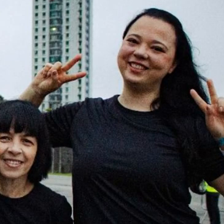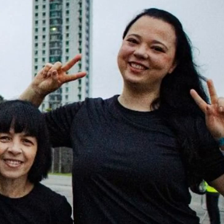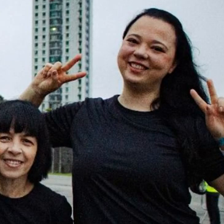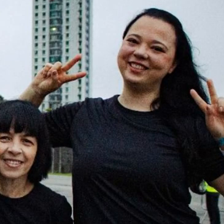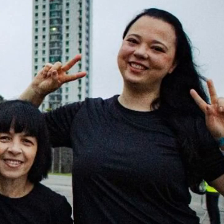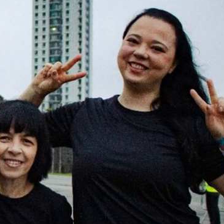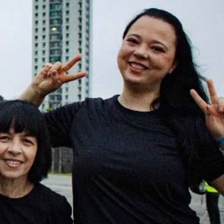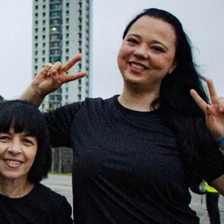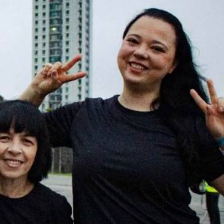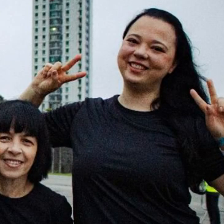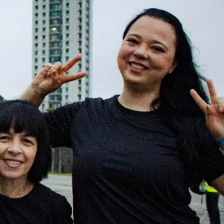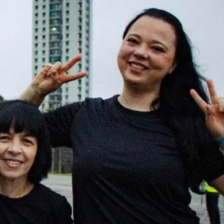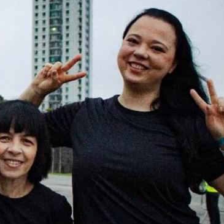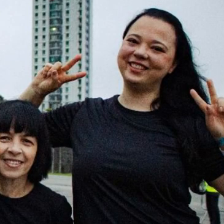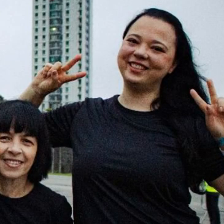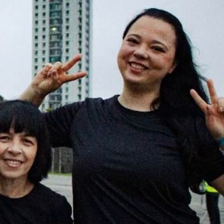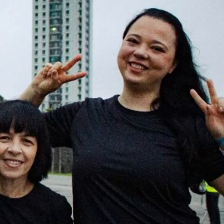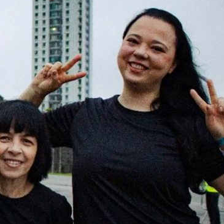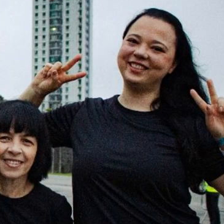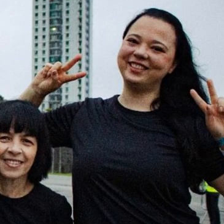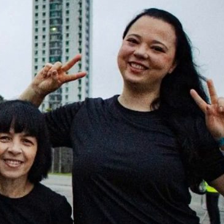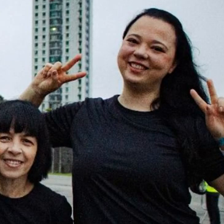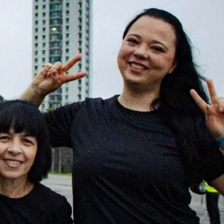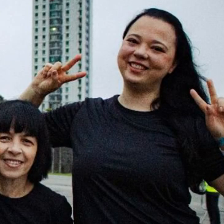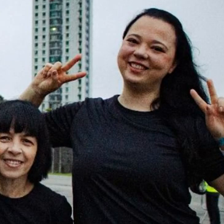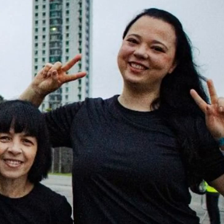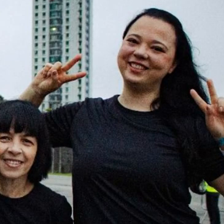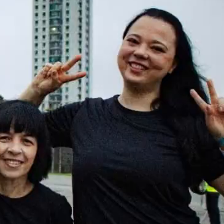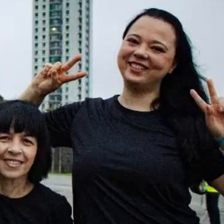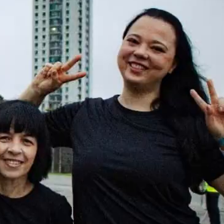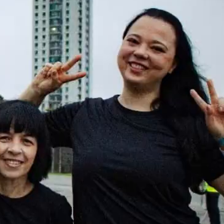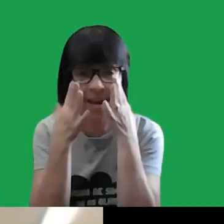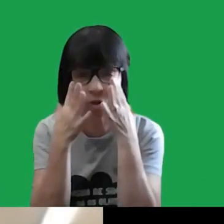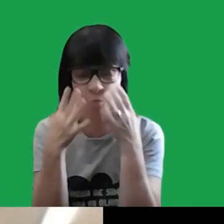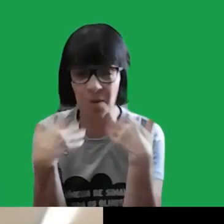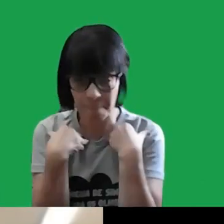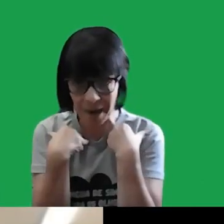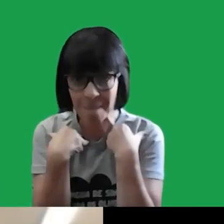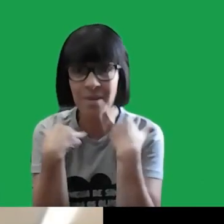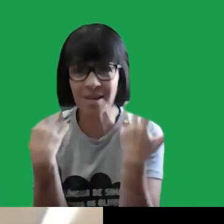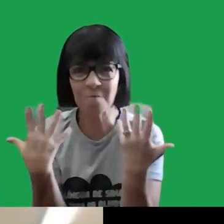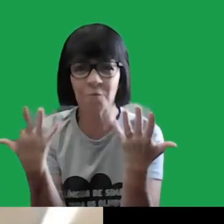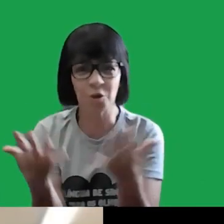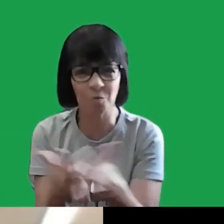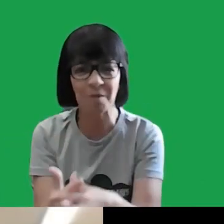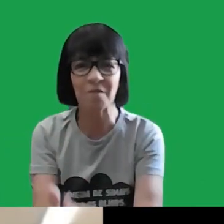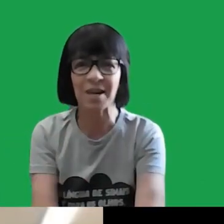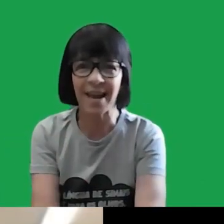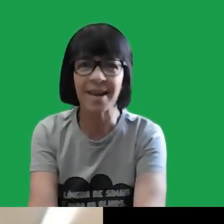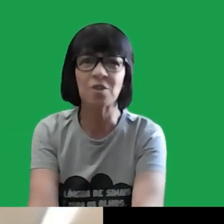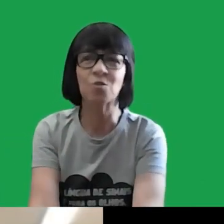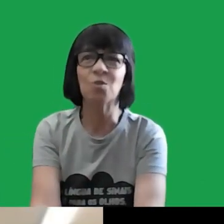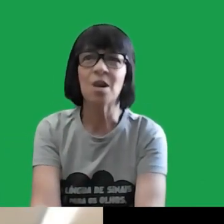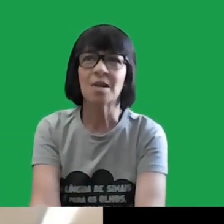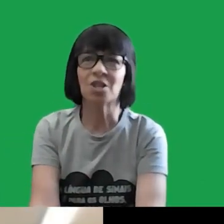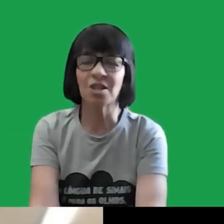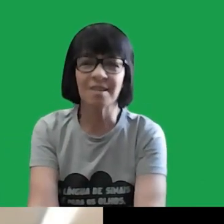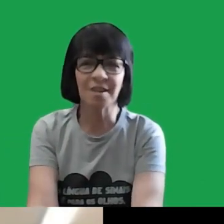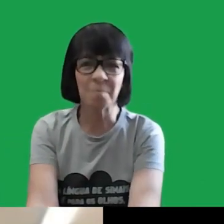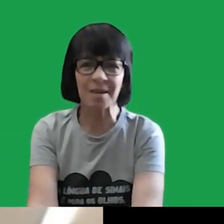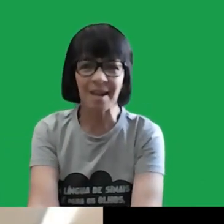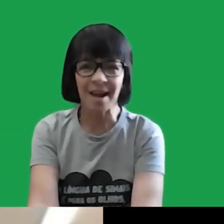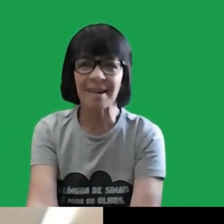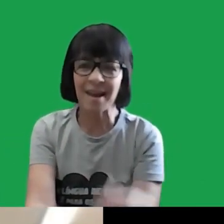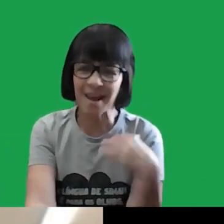Lollapalooza, que foi, assim, uma experiência maravilhosa. Tive o privilégio, que para mim foi um privilégio,